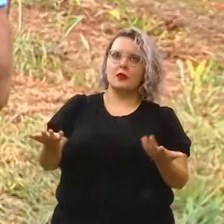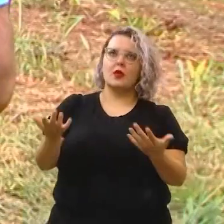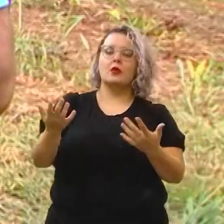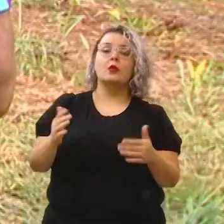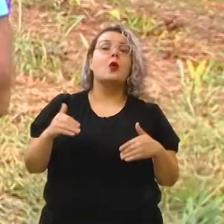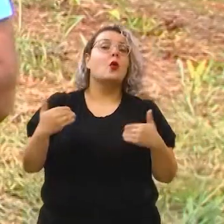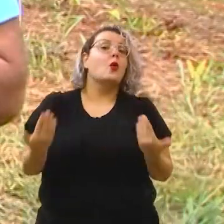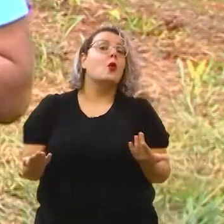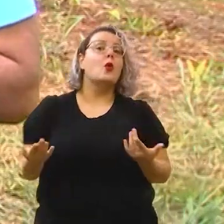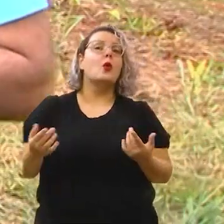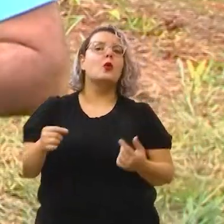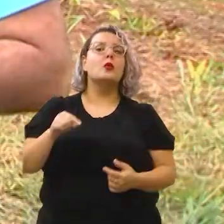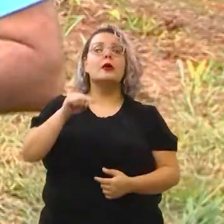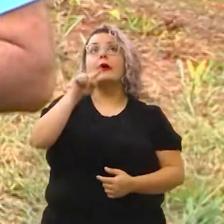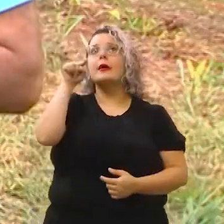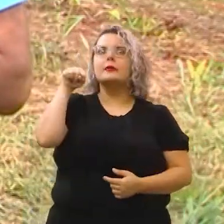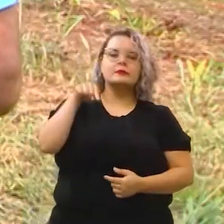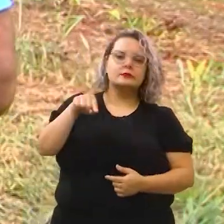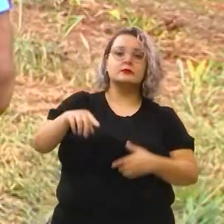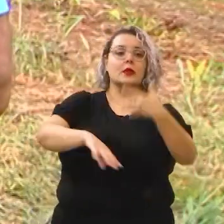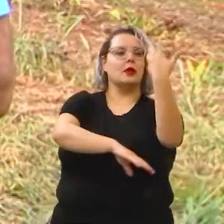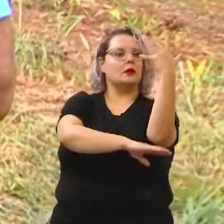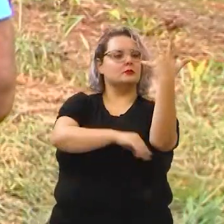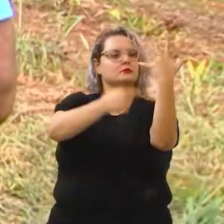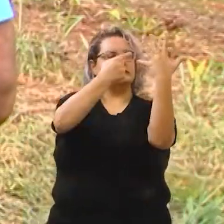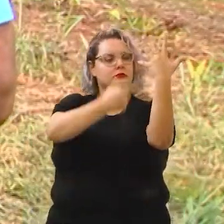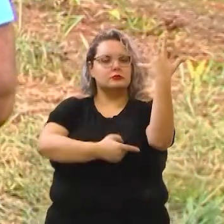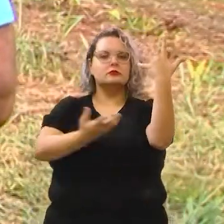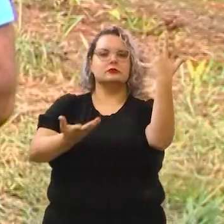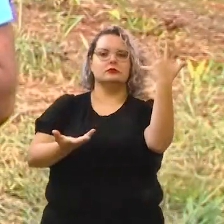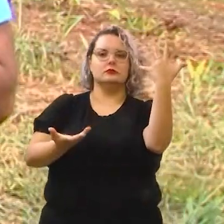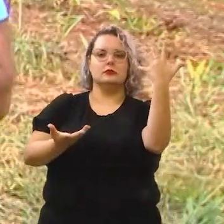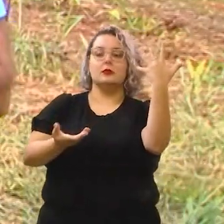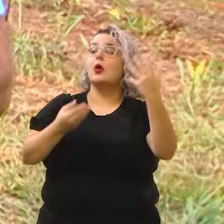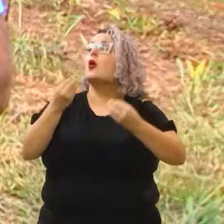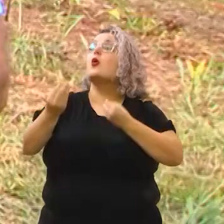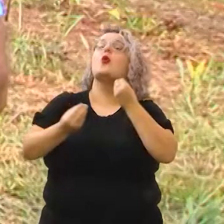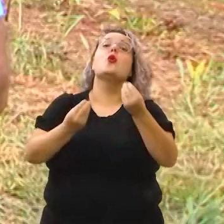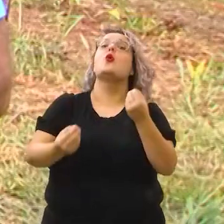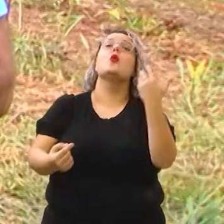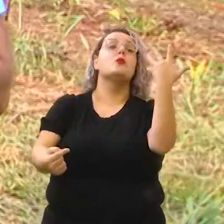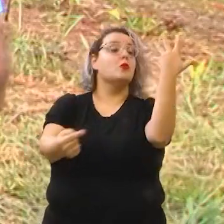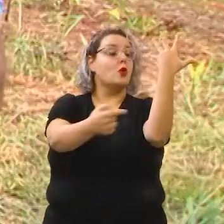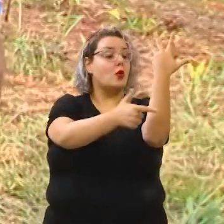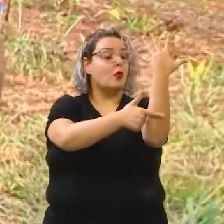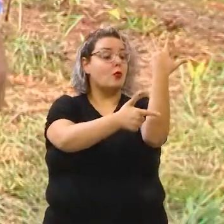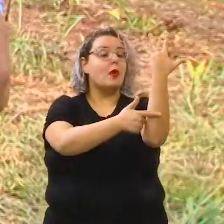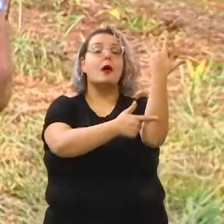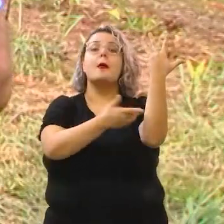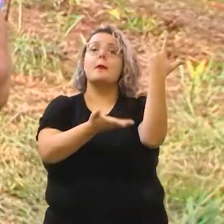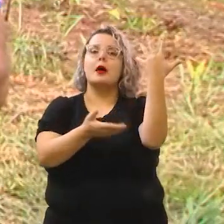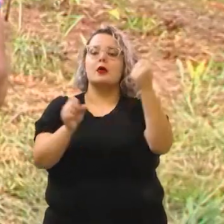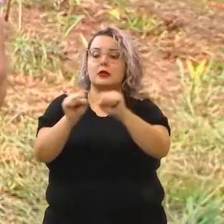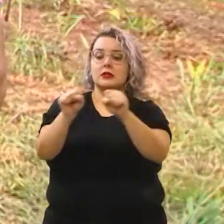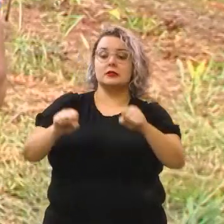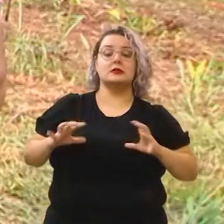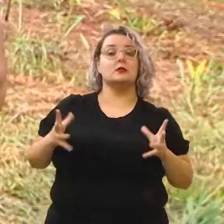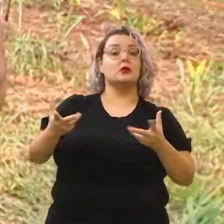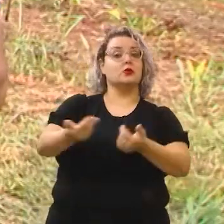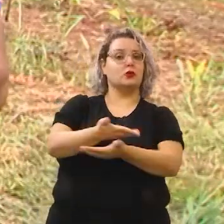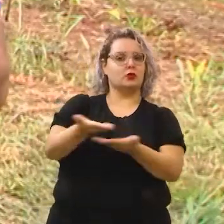assim, qual que é a questão da árvore que eu falei para vocês? Porque de que forma a árvore ela é importante nesse